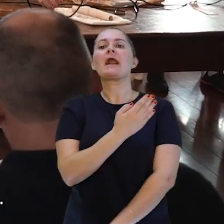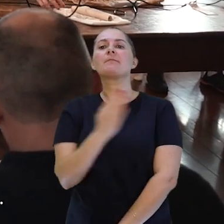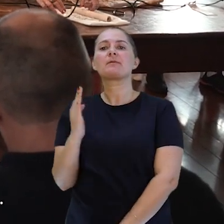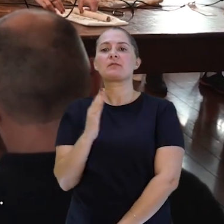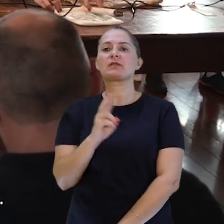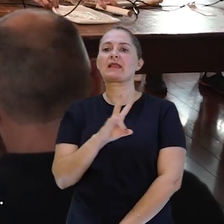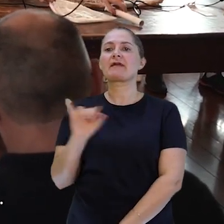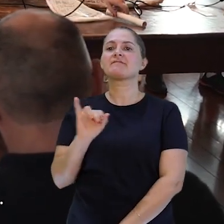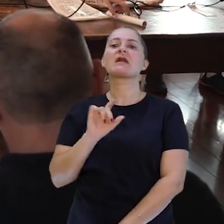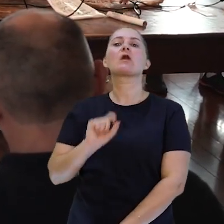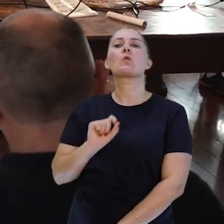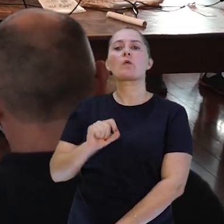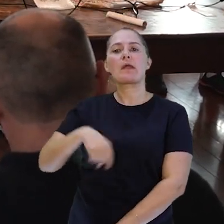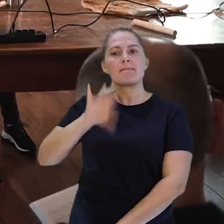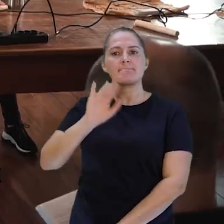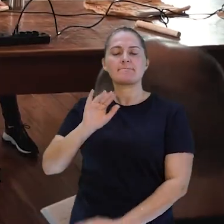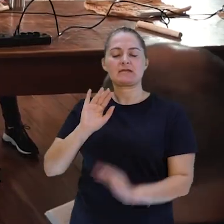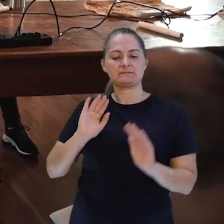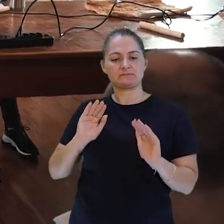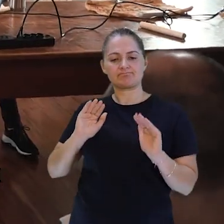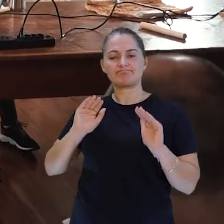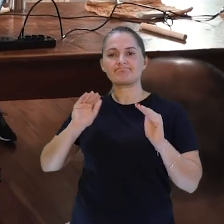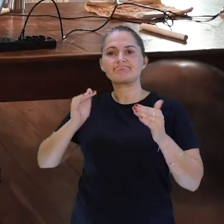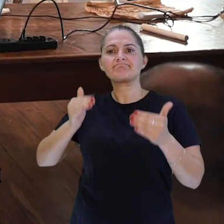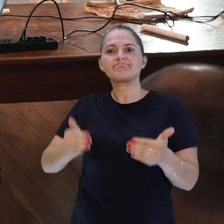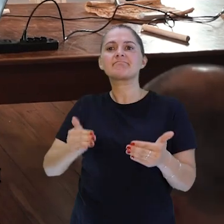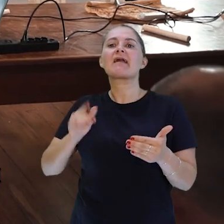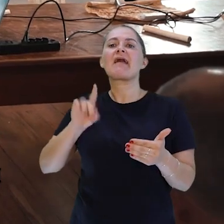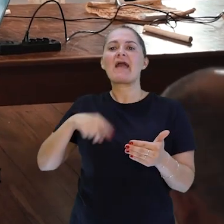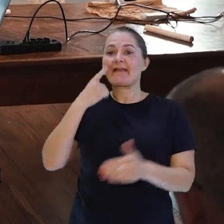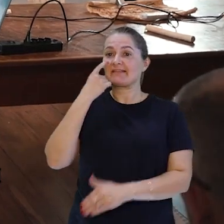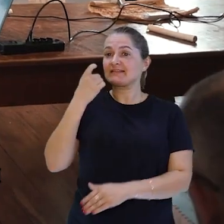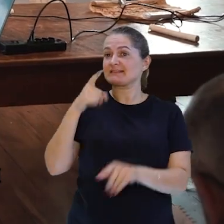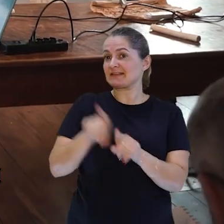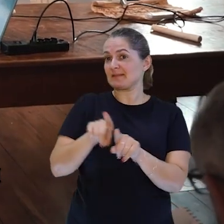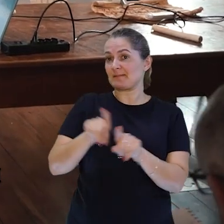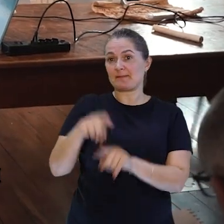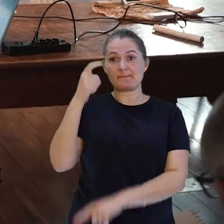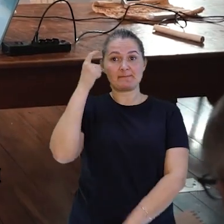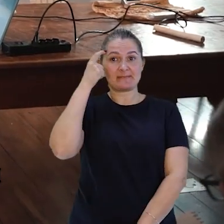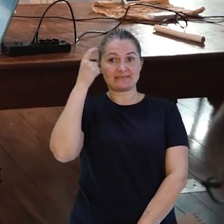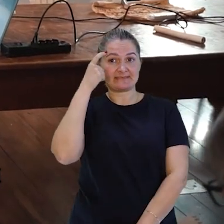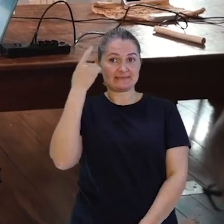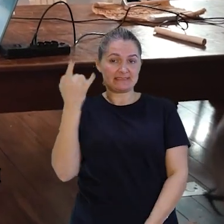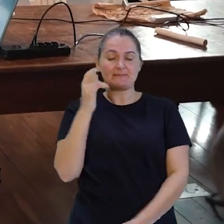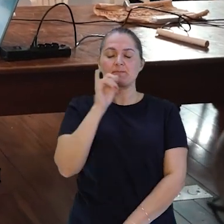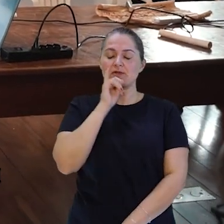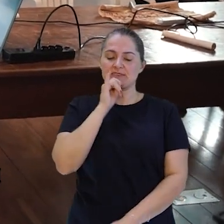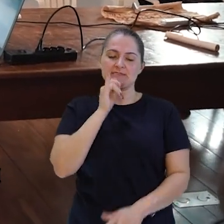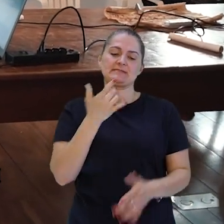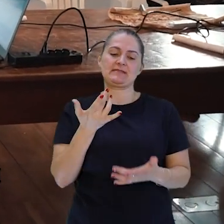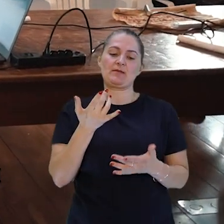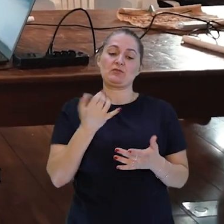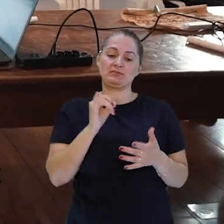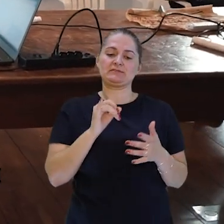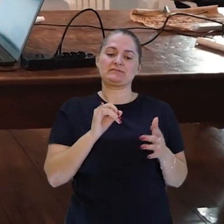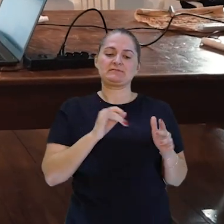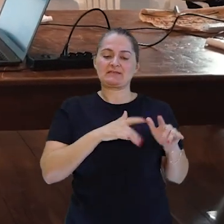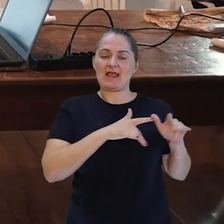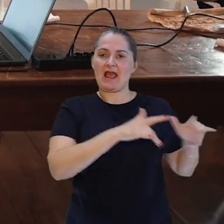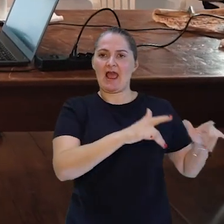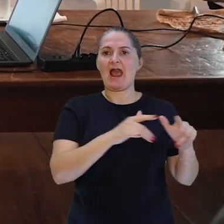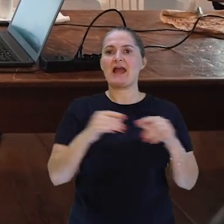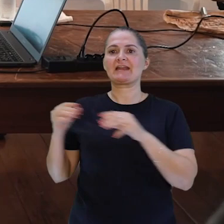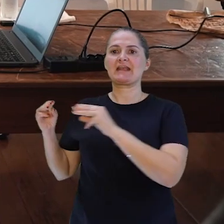documentos oficiais, enfim, né? A biblioteca ela vai ter essa ideia que aí é interessante pensar